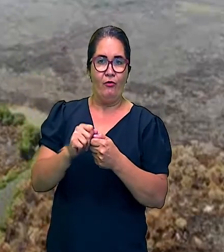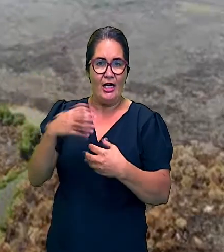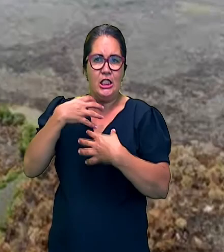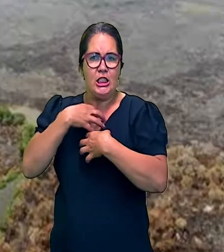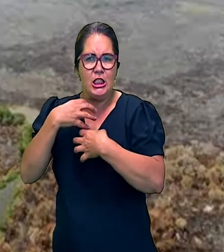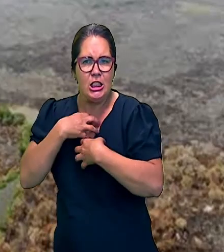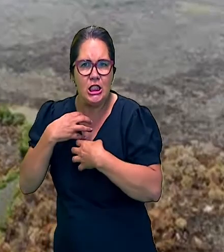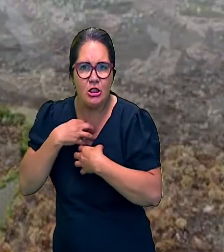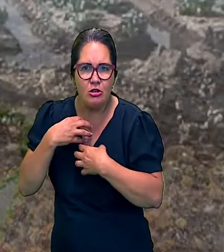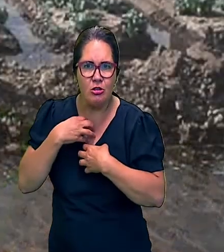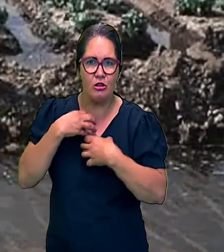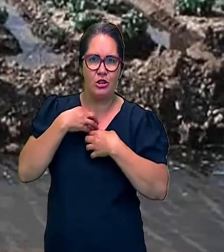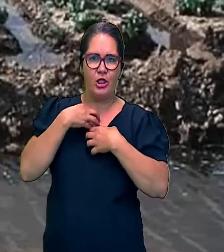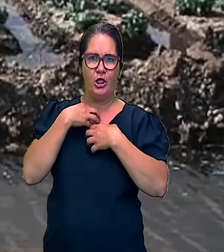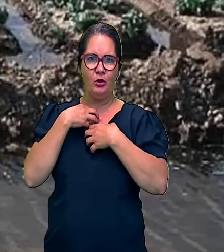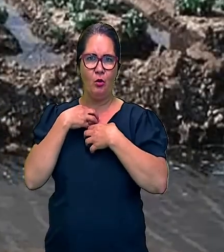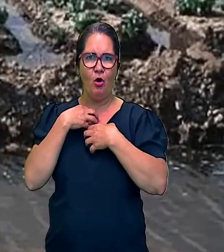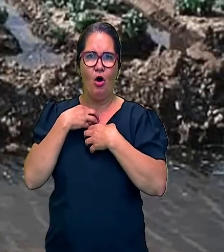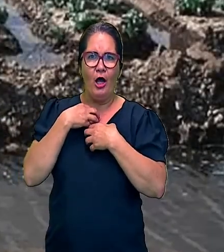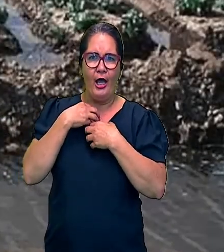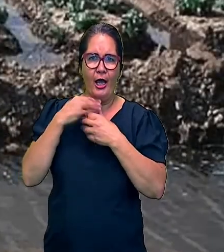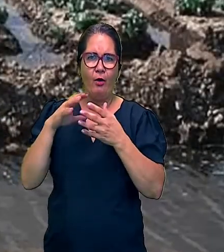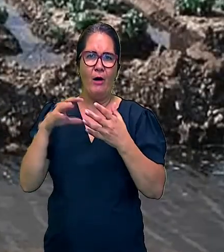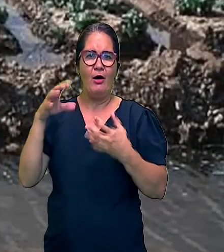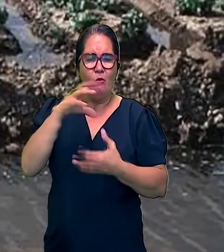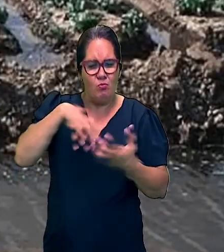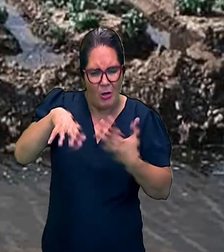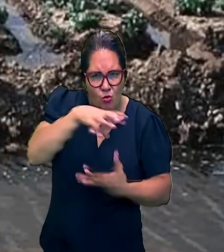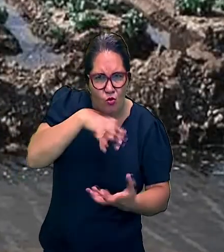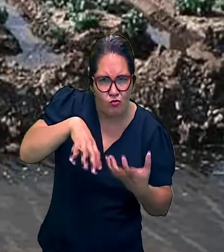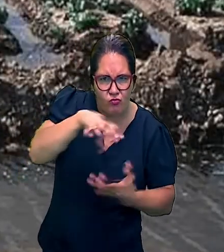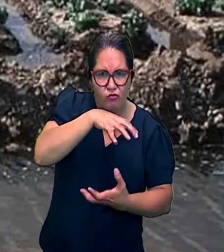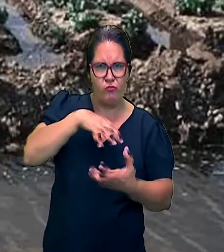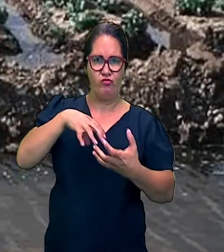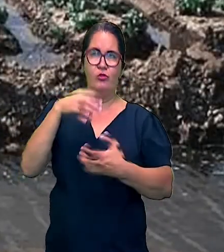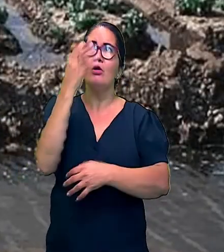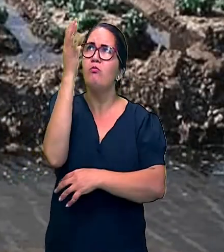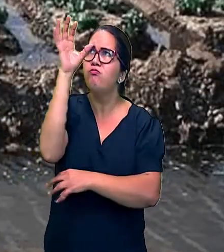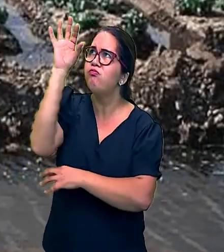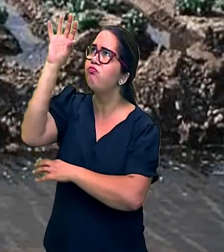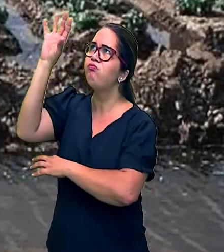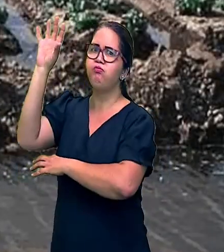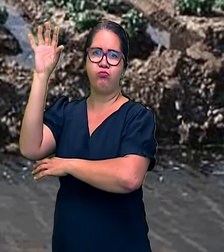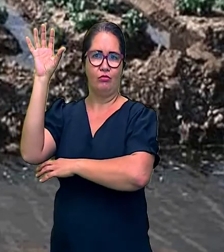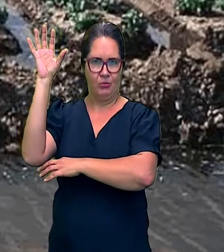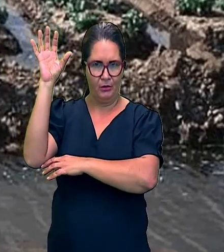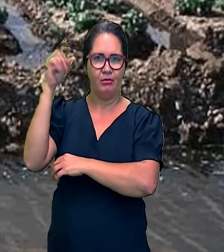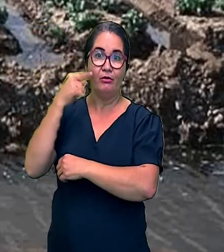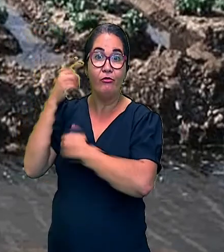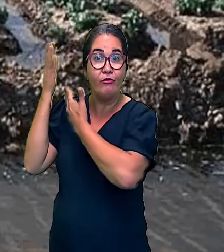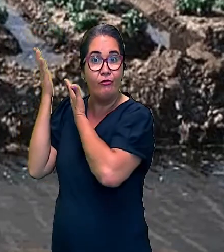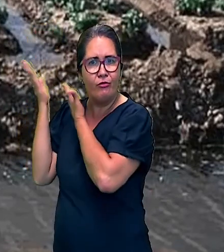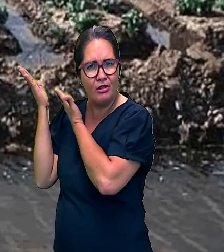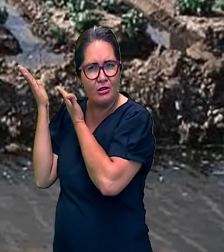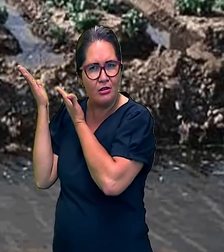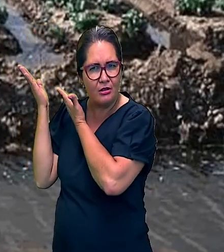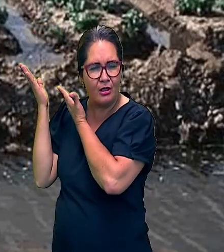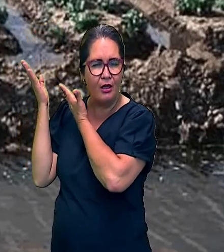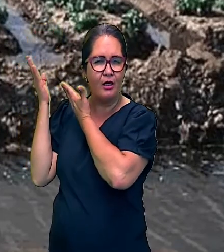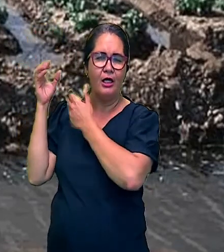Vale também comparar aqui para o nosso presente, mesmo com essa imagem no fundo aqui